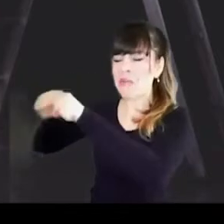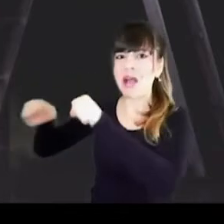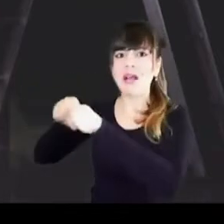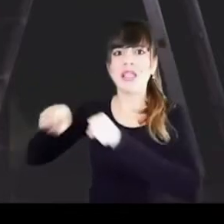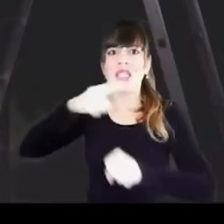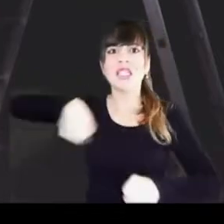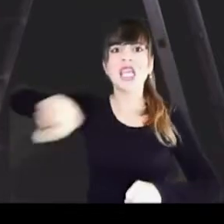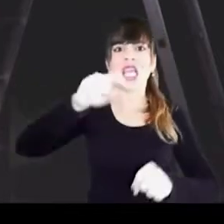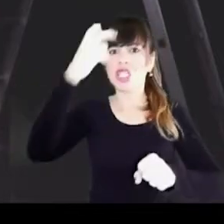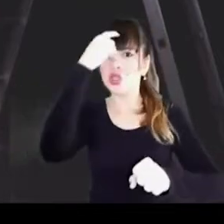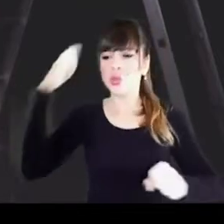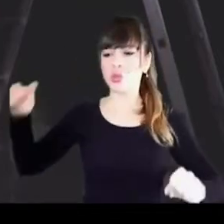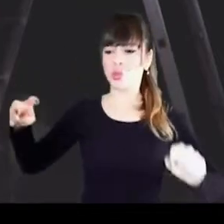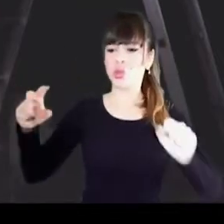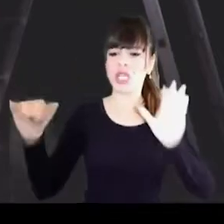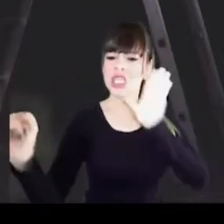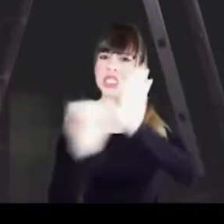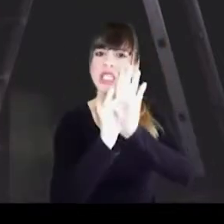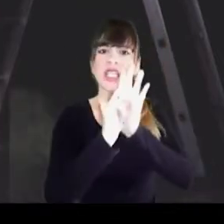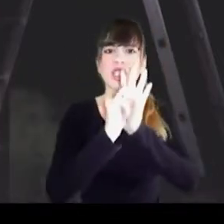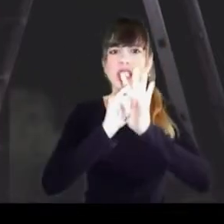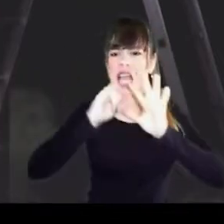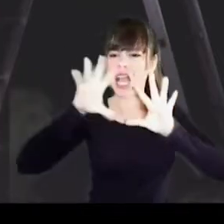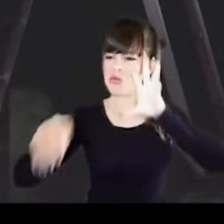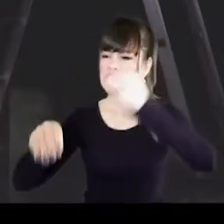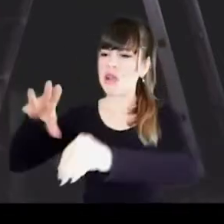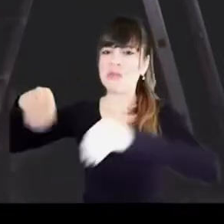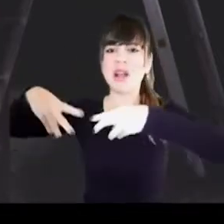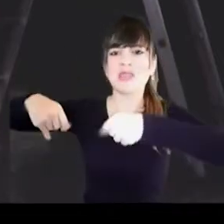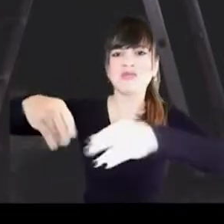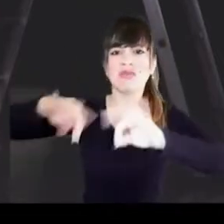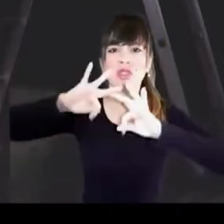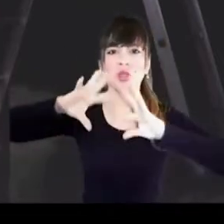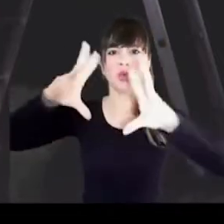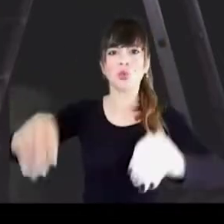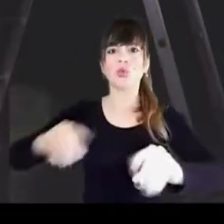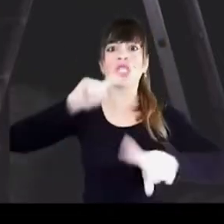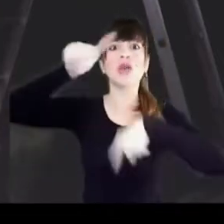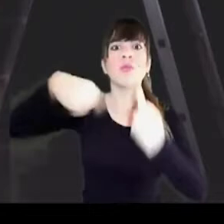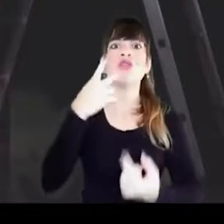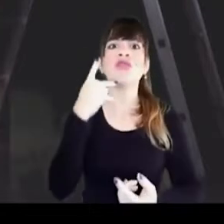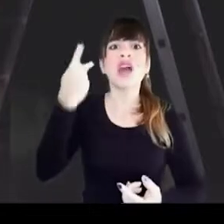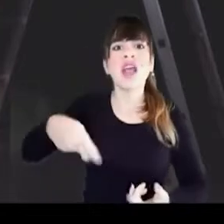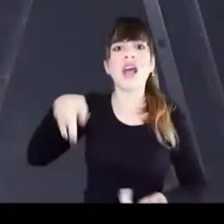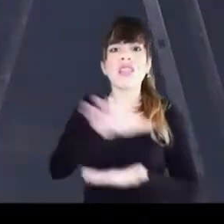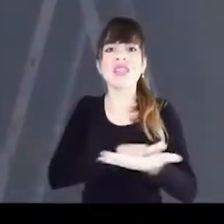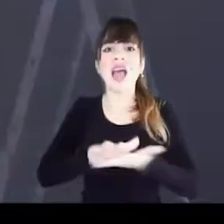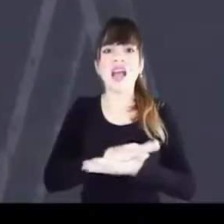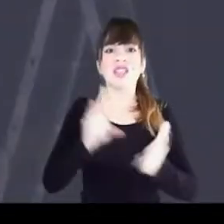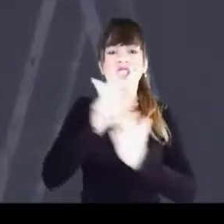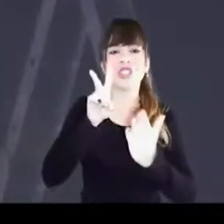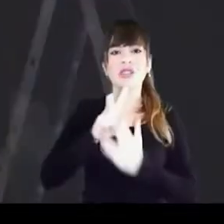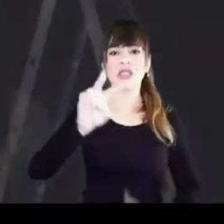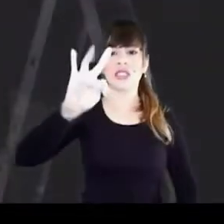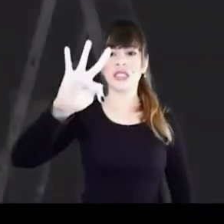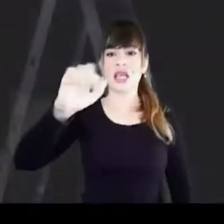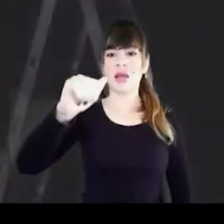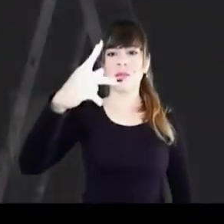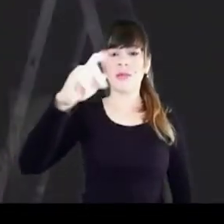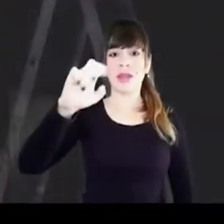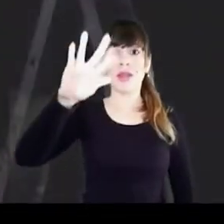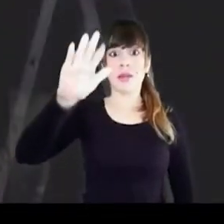massacraram sua cultura, violaram seus territórios e afirmaram oficialmente não haver mais indígenas no Ceará.